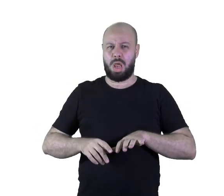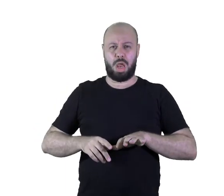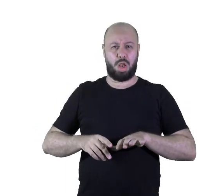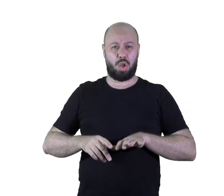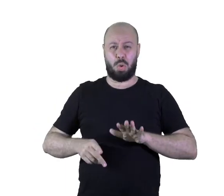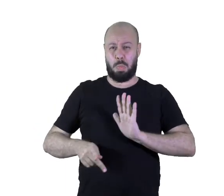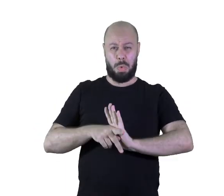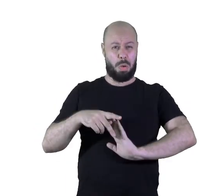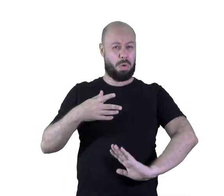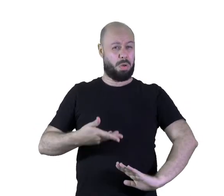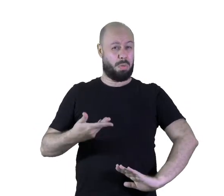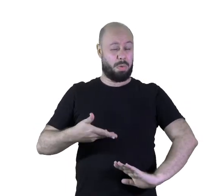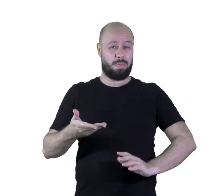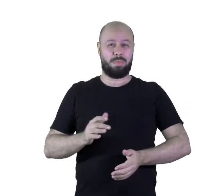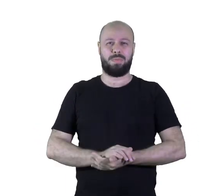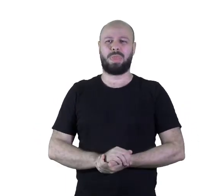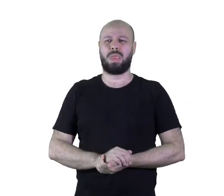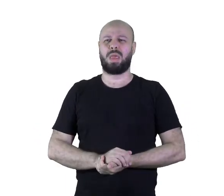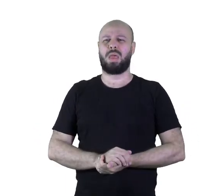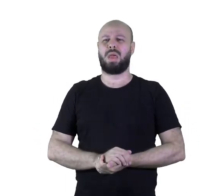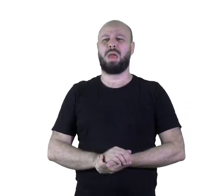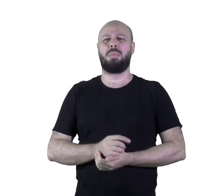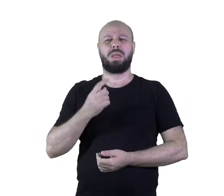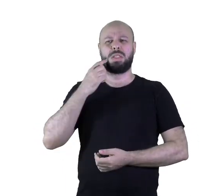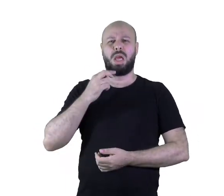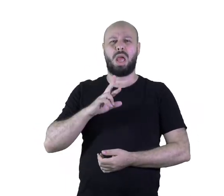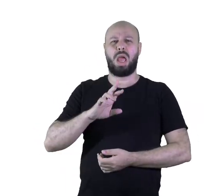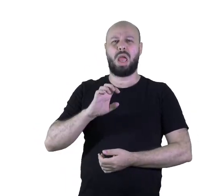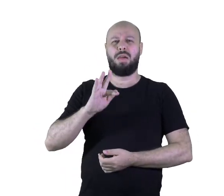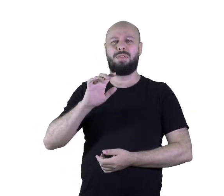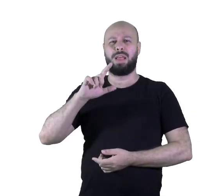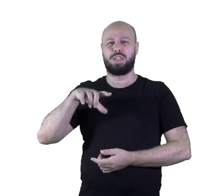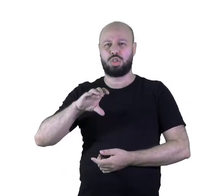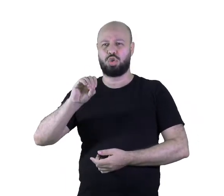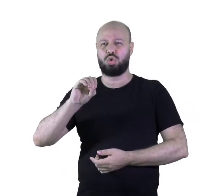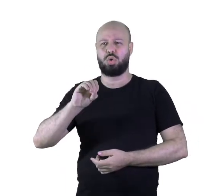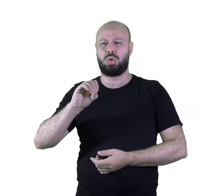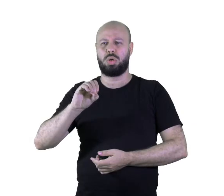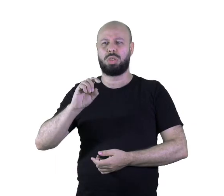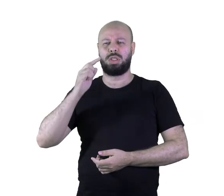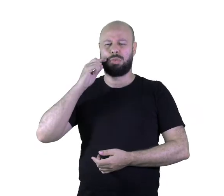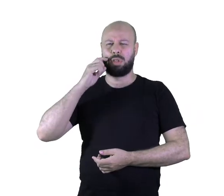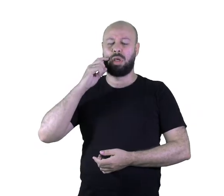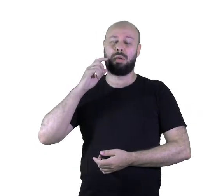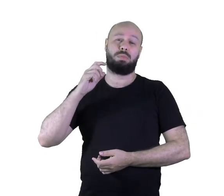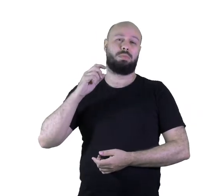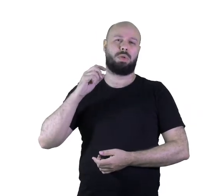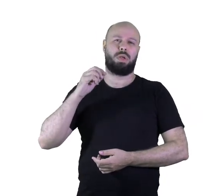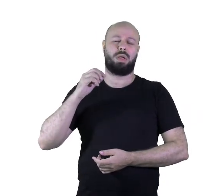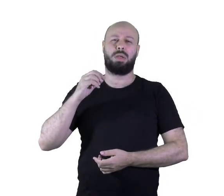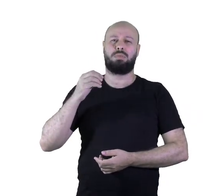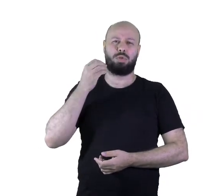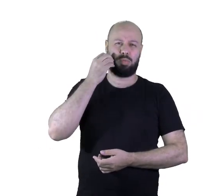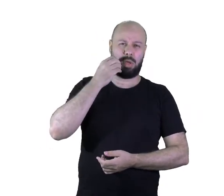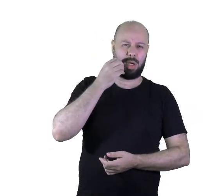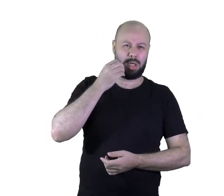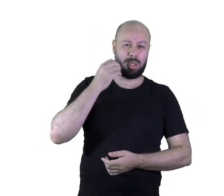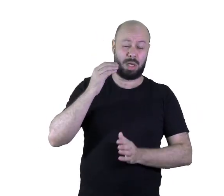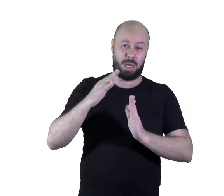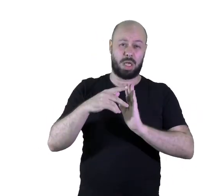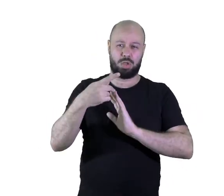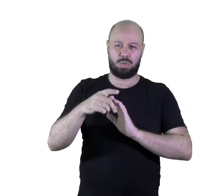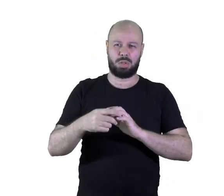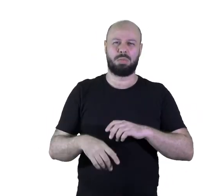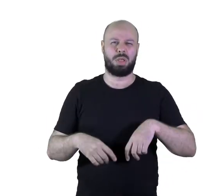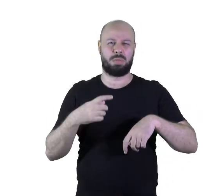não. E o reflexo? Observe a foto aí. Se você fizer essa experiência aí na casa de você, você vai sentar, deixar a